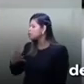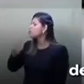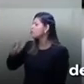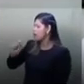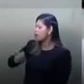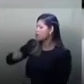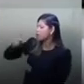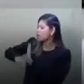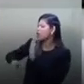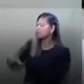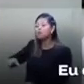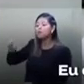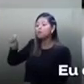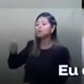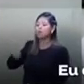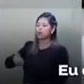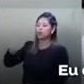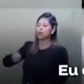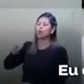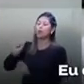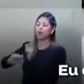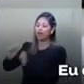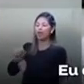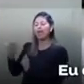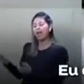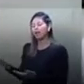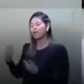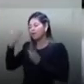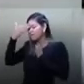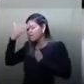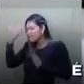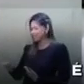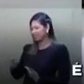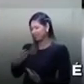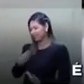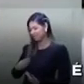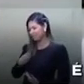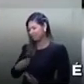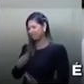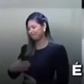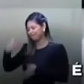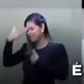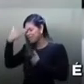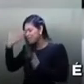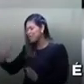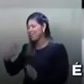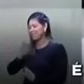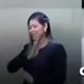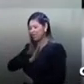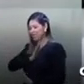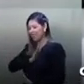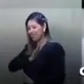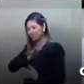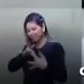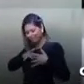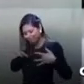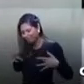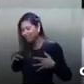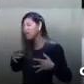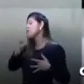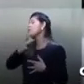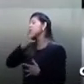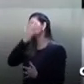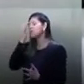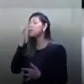políticas públicas de combate ao racismo eu quero fazer esse agradecimento a voz Celeste é um agradecimento de coração desse povo